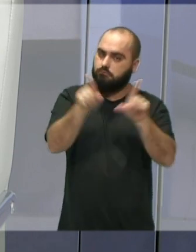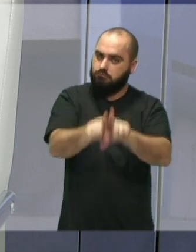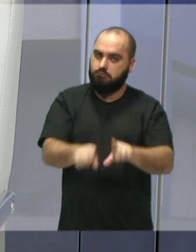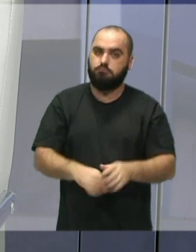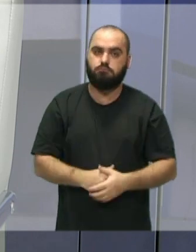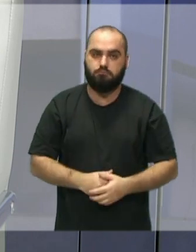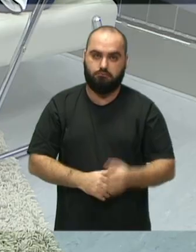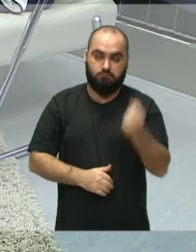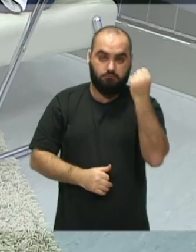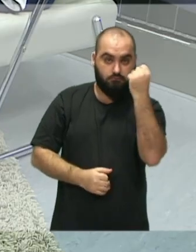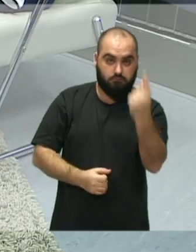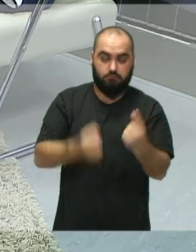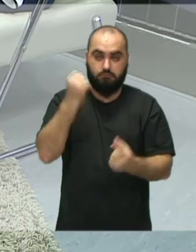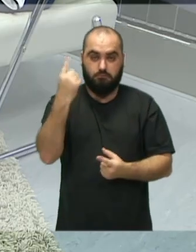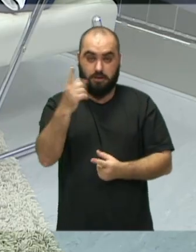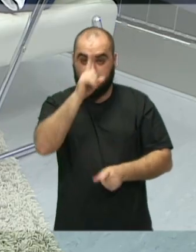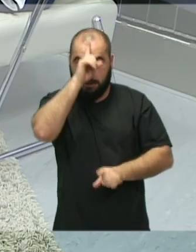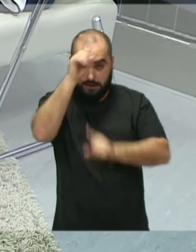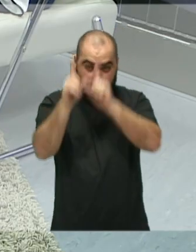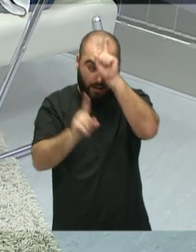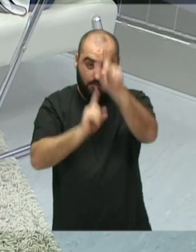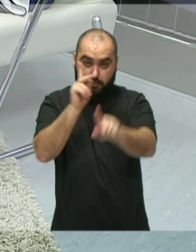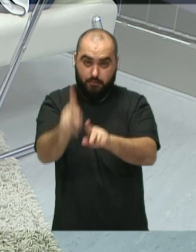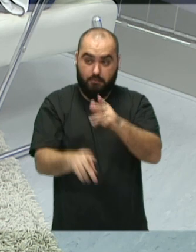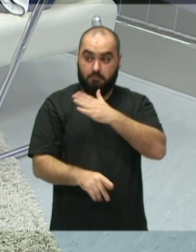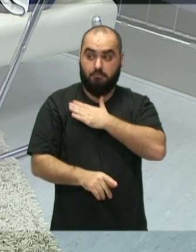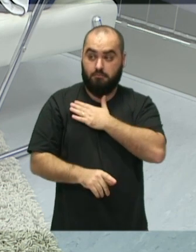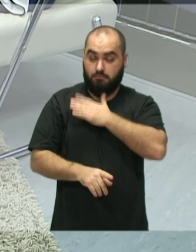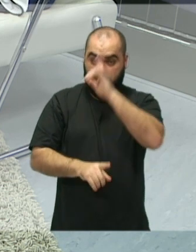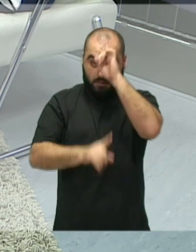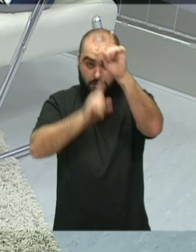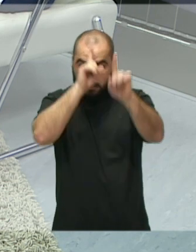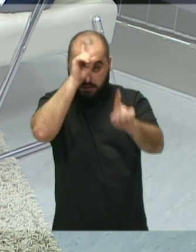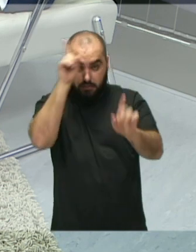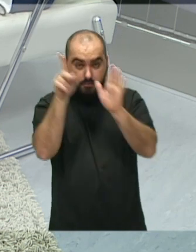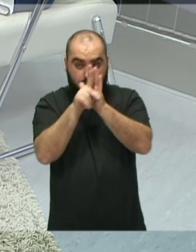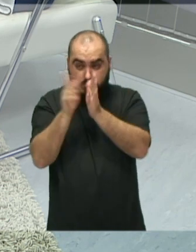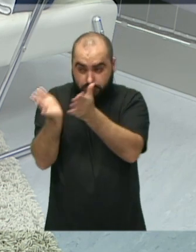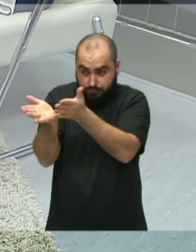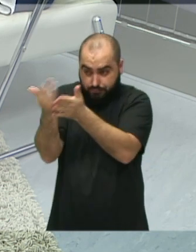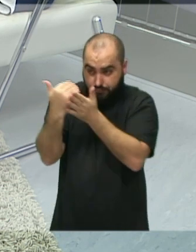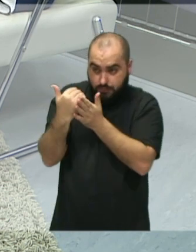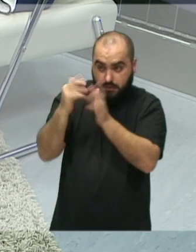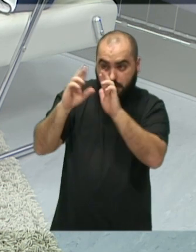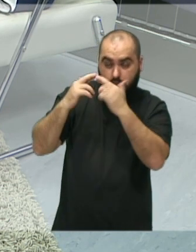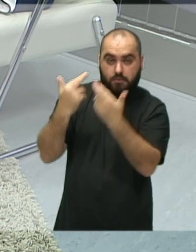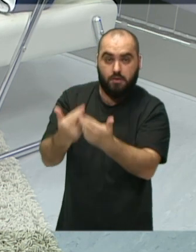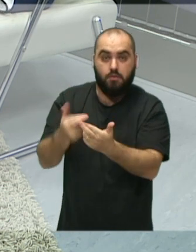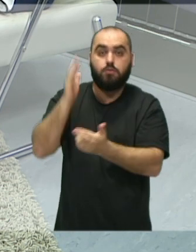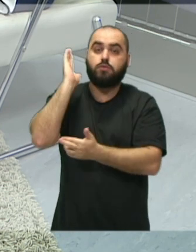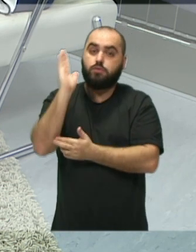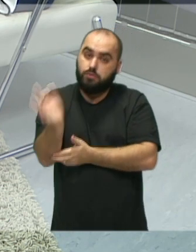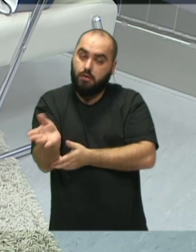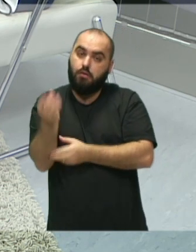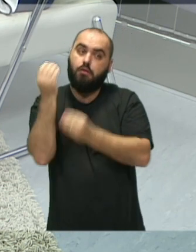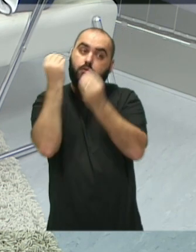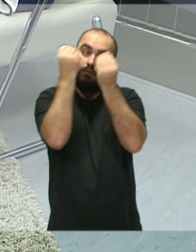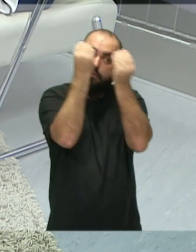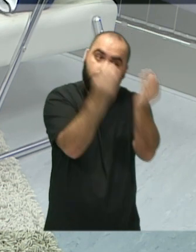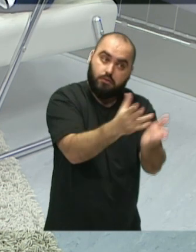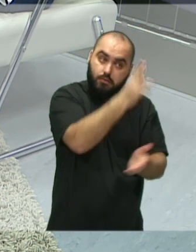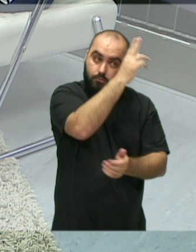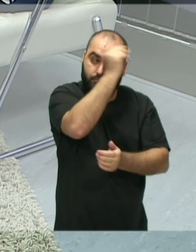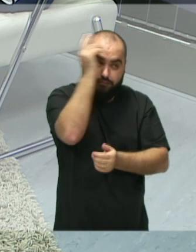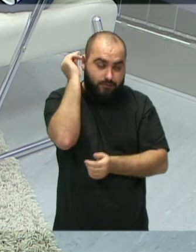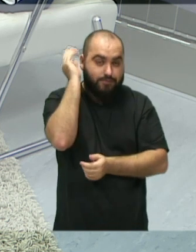Algumas indicações com a ideia da população, com as minhas ideias de que foram recolhidas na audiência pública, foram encaminhadas para o prefeito